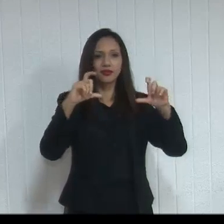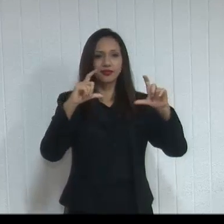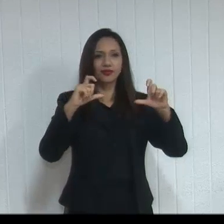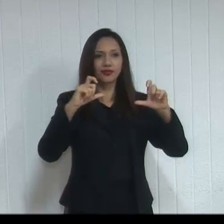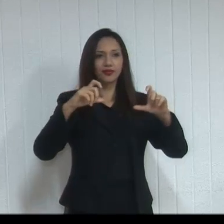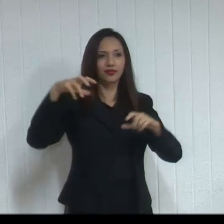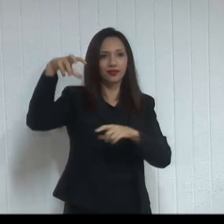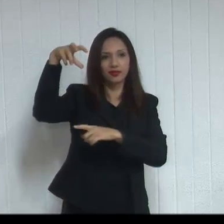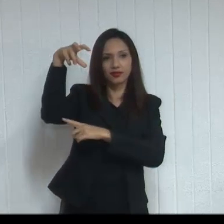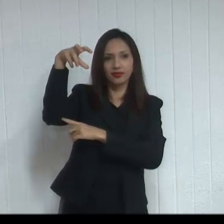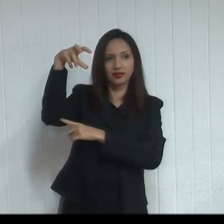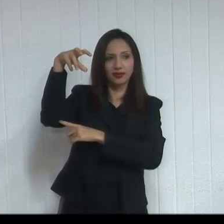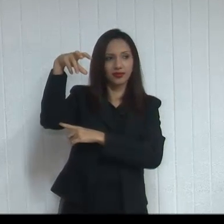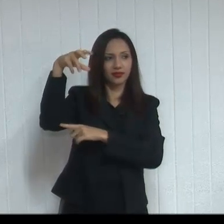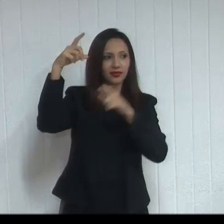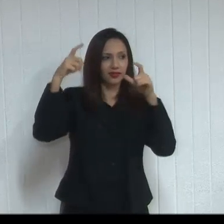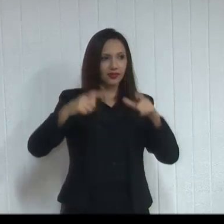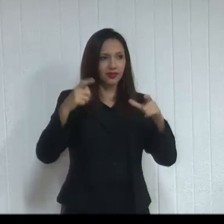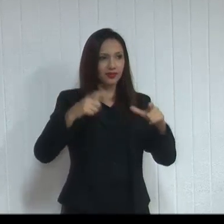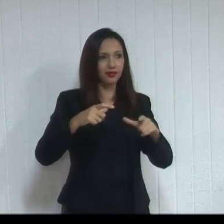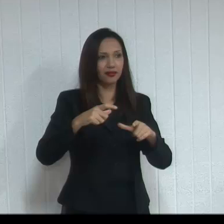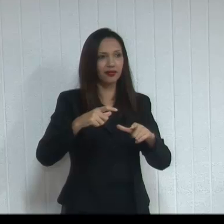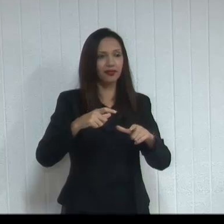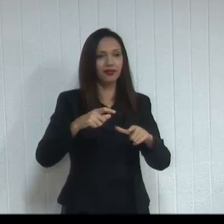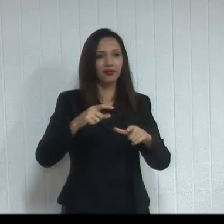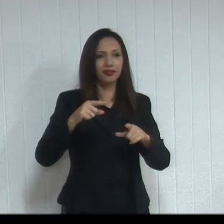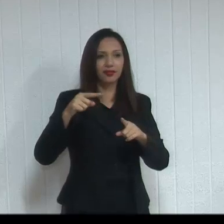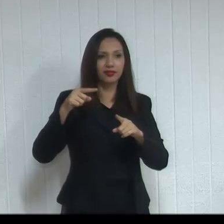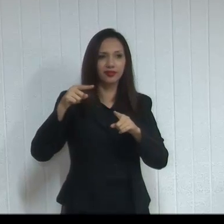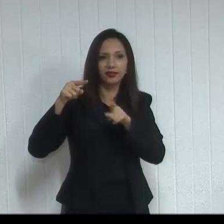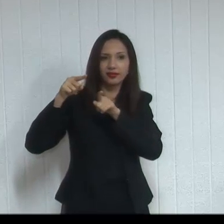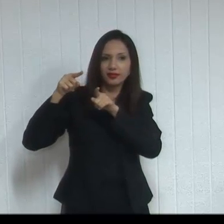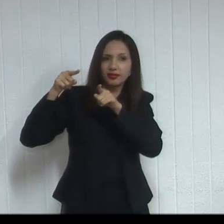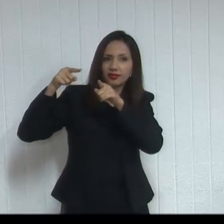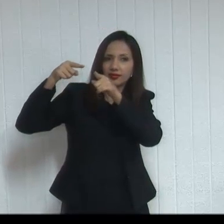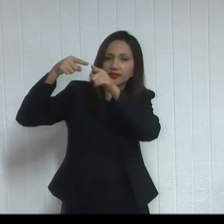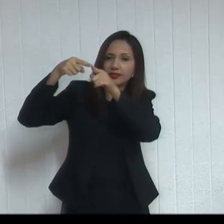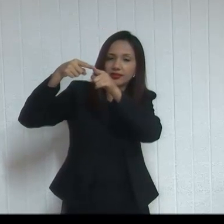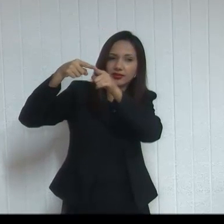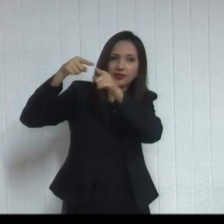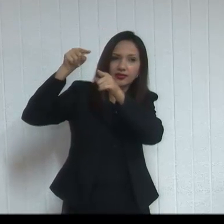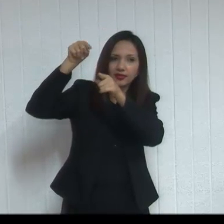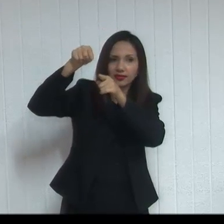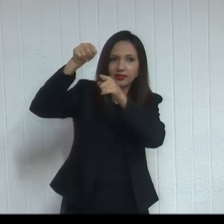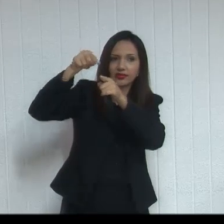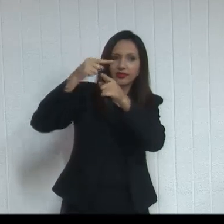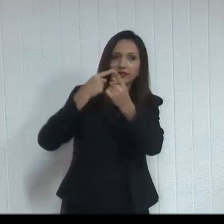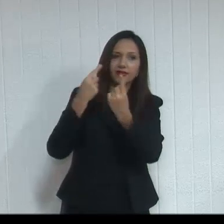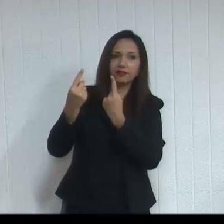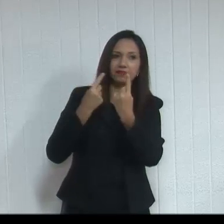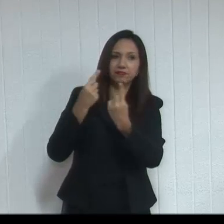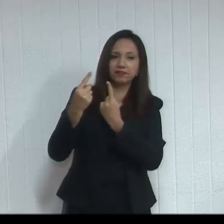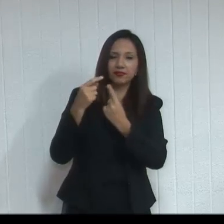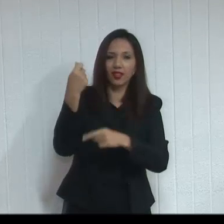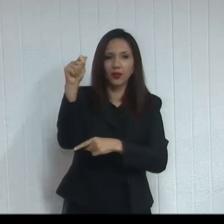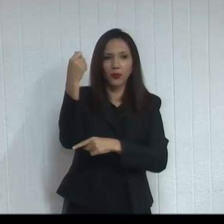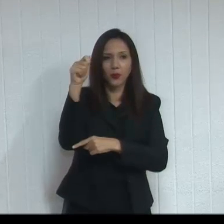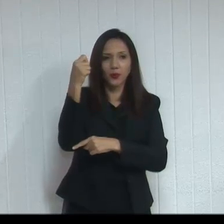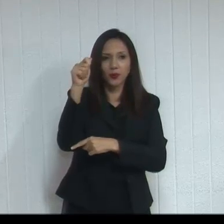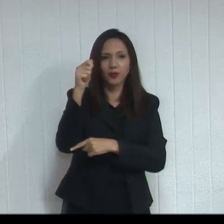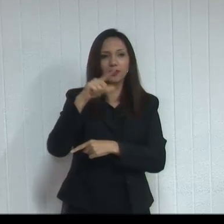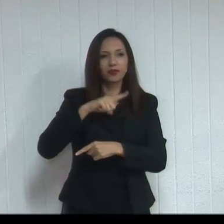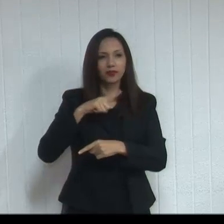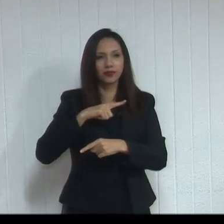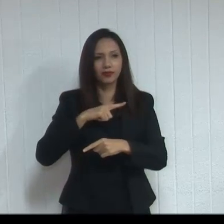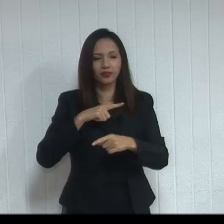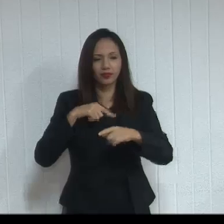não é? Mas se a gente localizar as setas em vermelho, não é? Do lado esquerdo ali a Anhanguera, e ali é o entroncamento, tanto da Estrada da